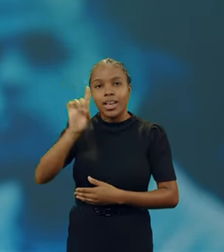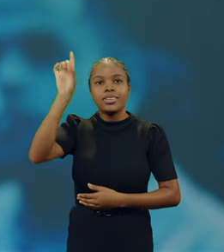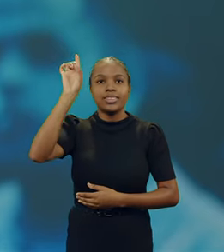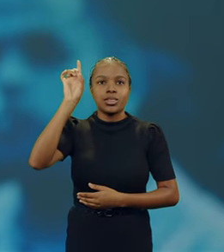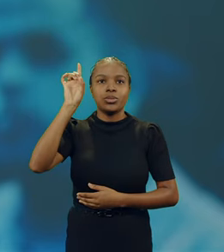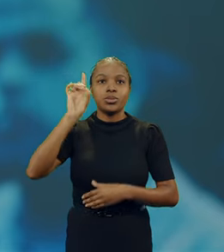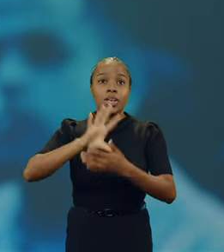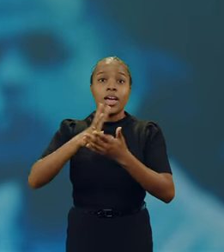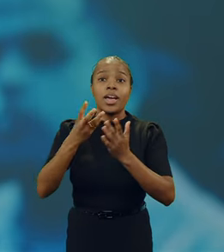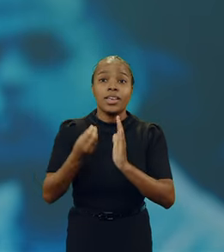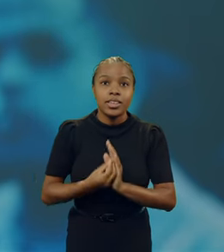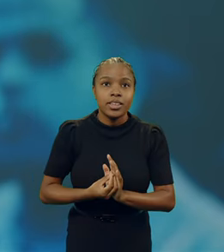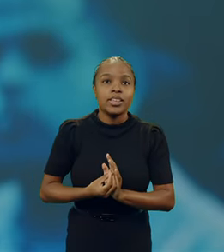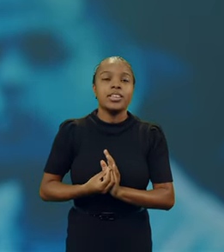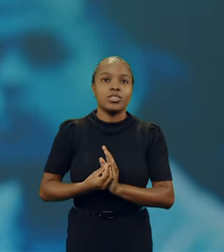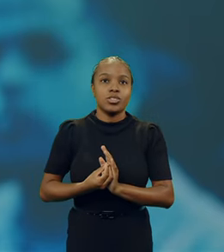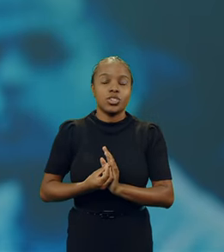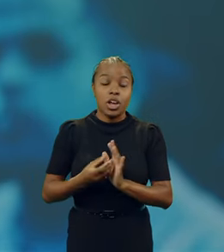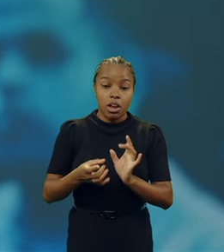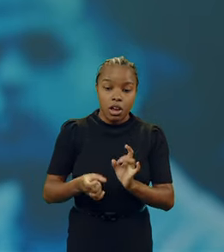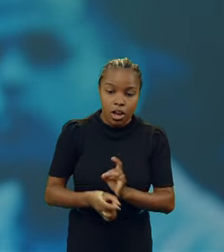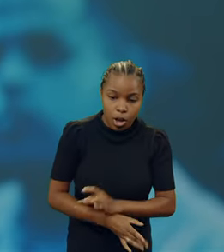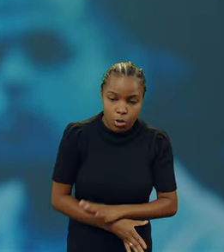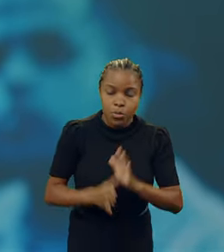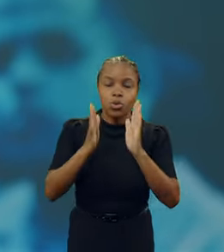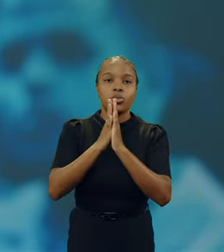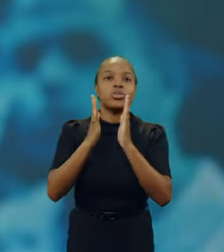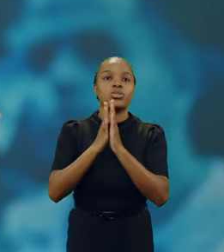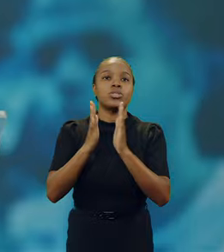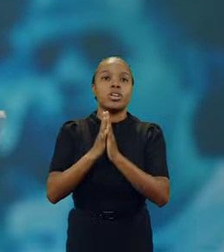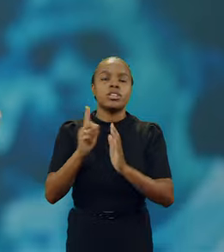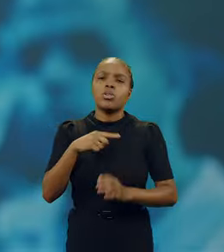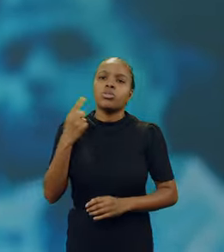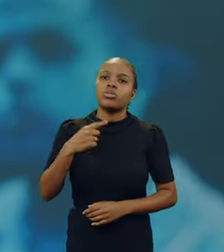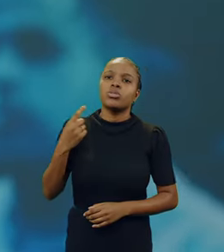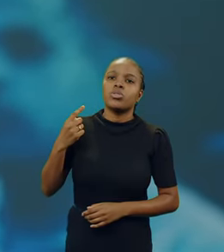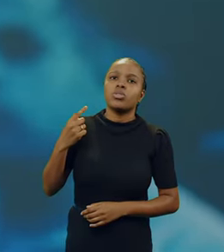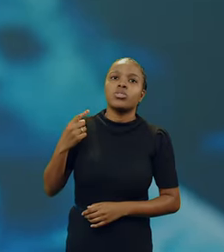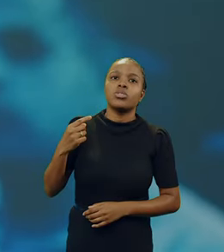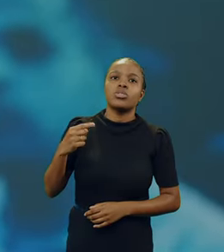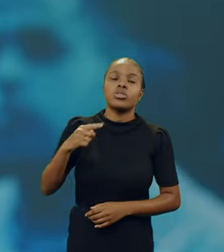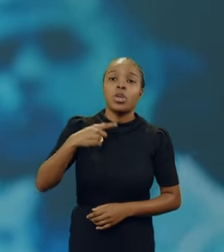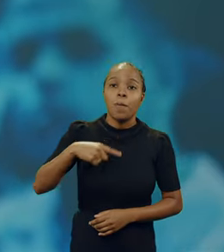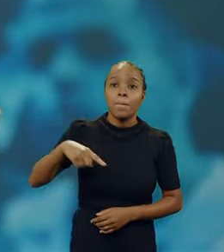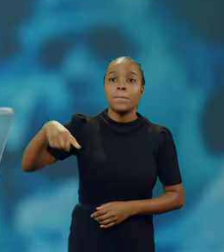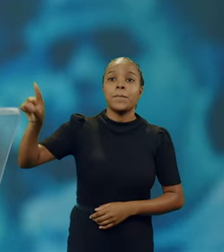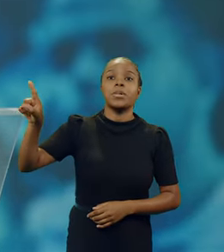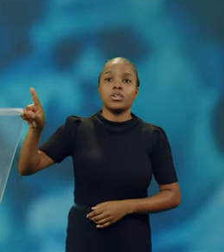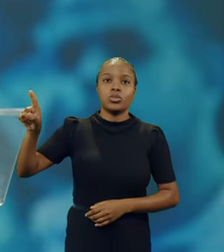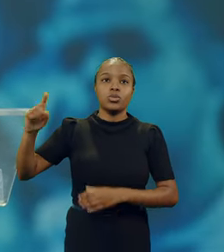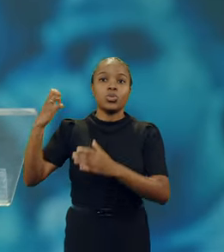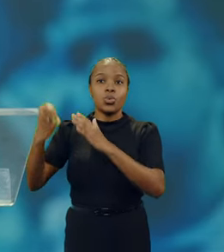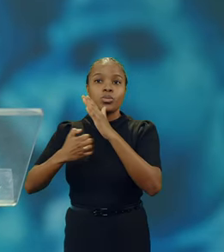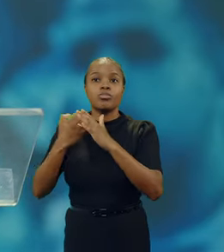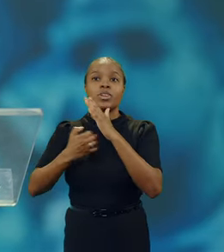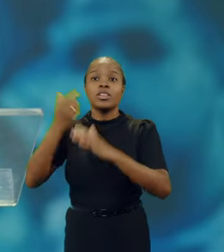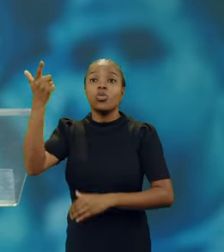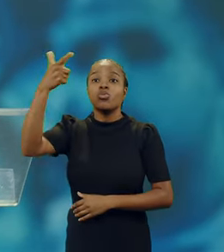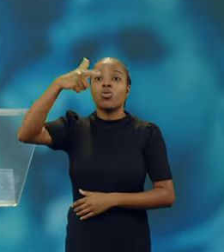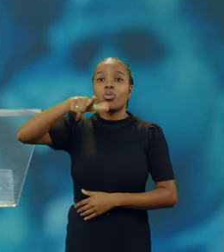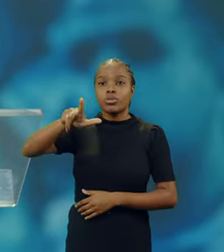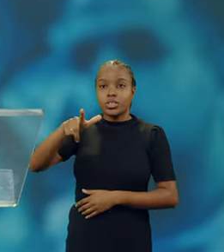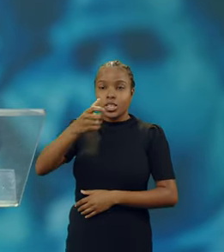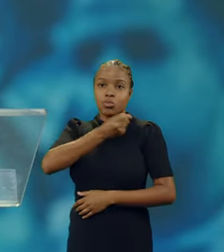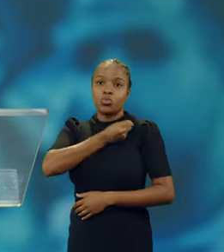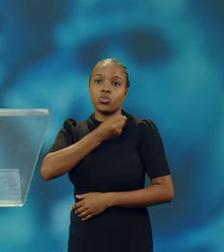igreja acabou de fazer aquela oração, foi enviada uma notificação para a empresa competente, o número foi resgatado e Deus